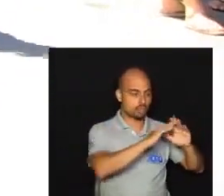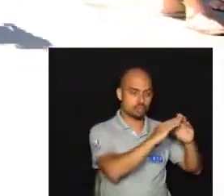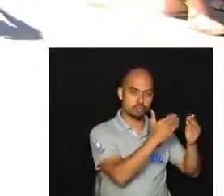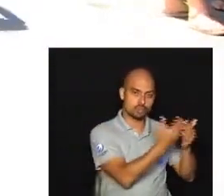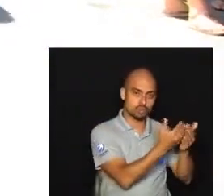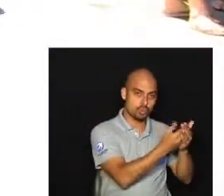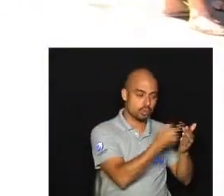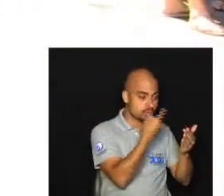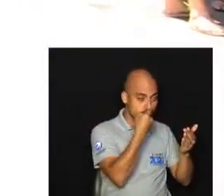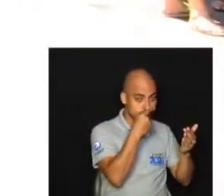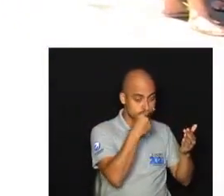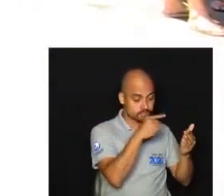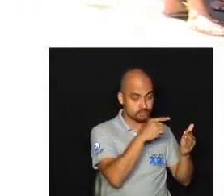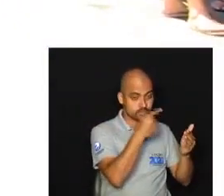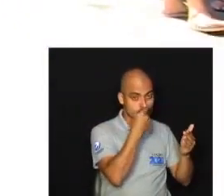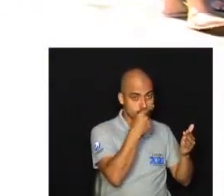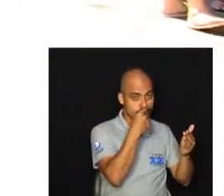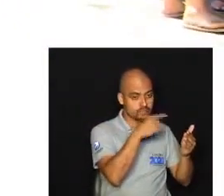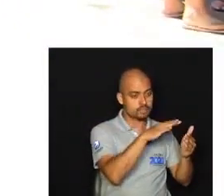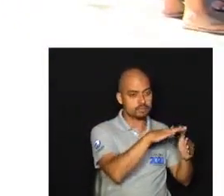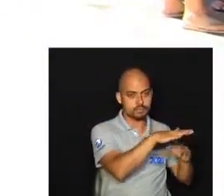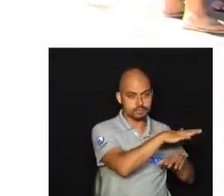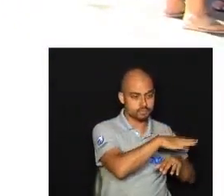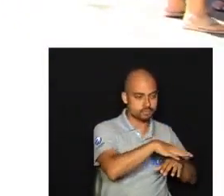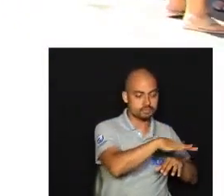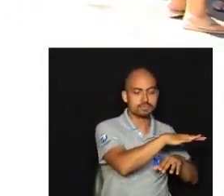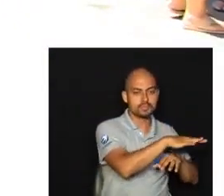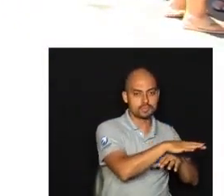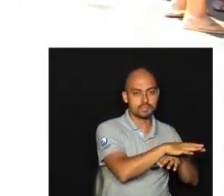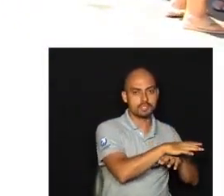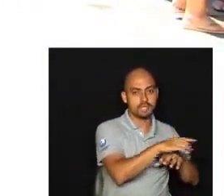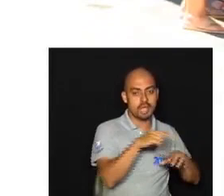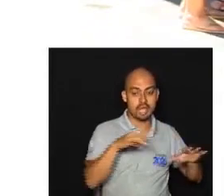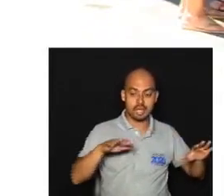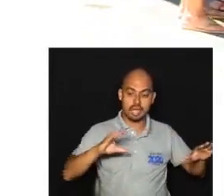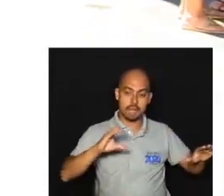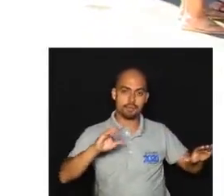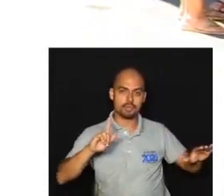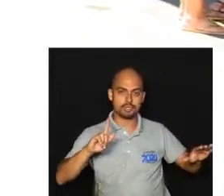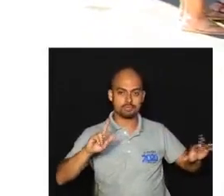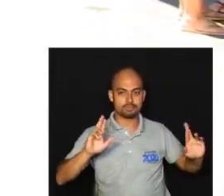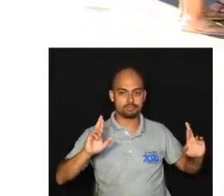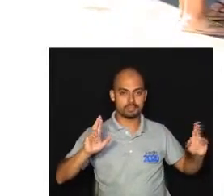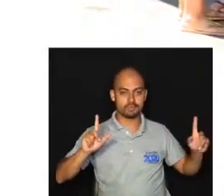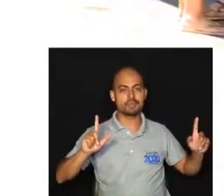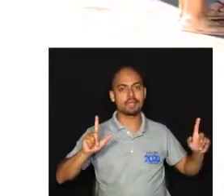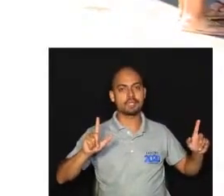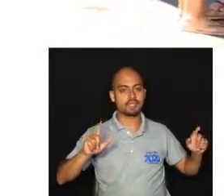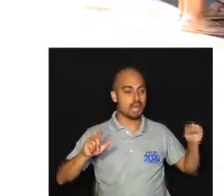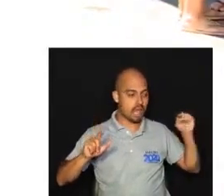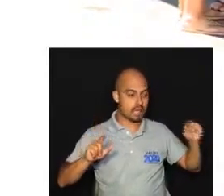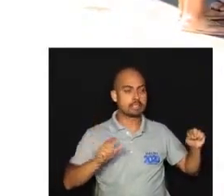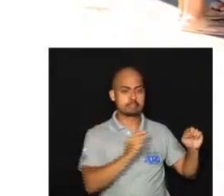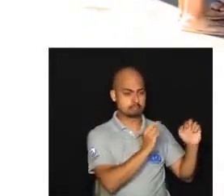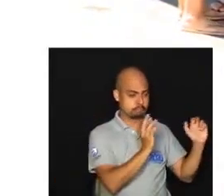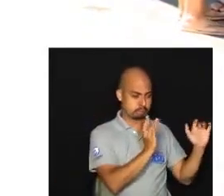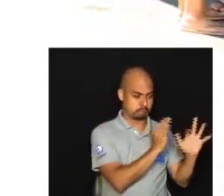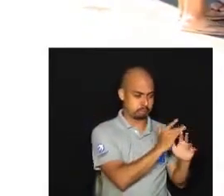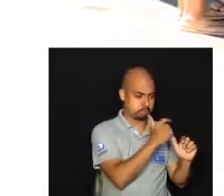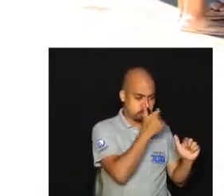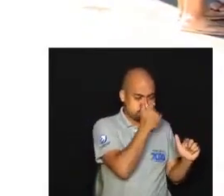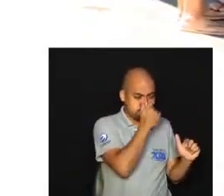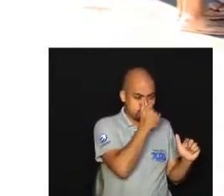zona 378, na Avenida Seu Assuna da Vila Aeroporto, não há aglomeração do lado de fora, está